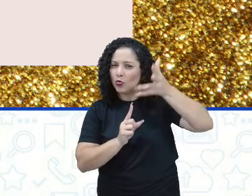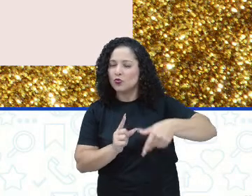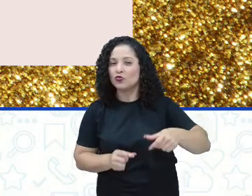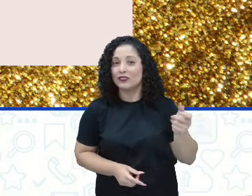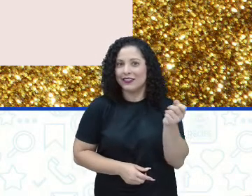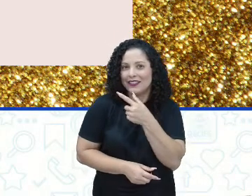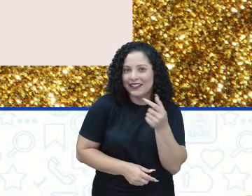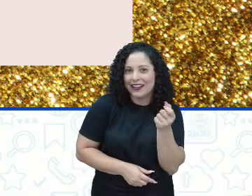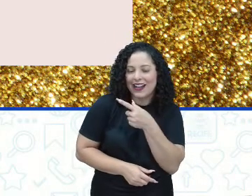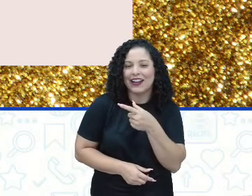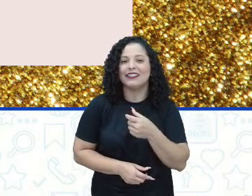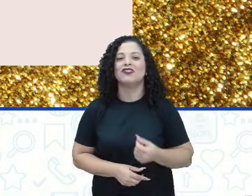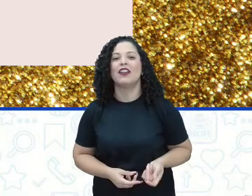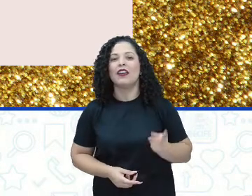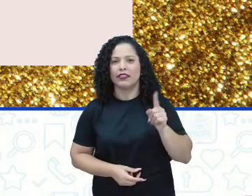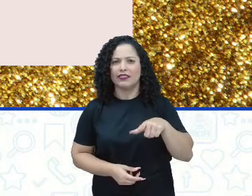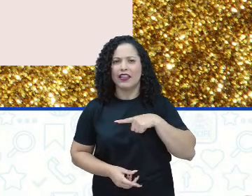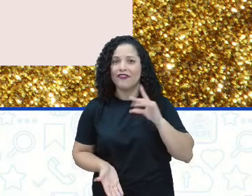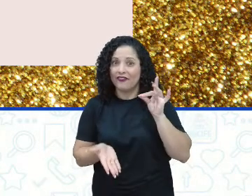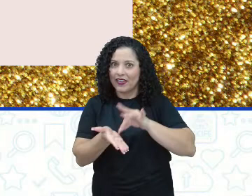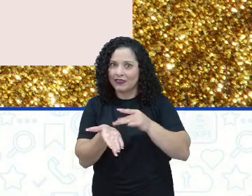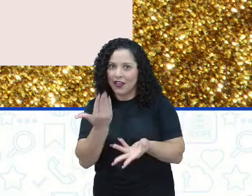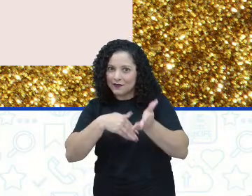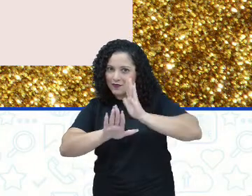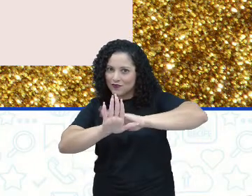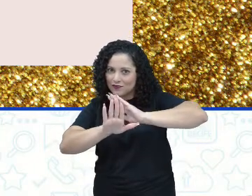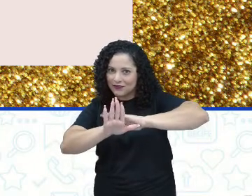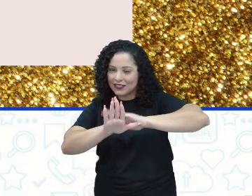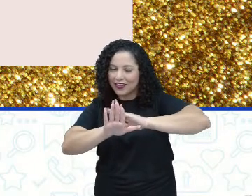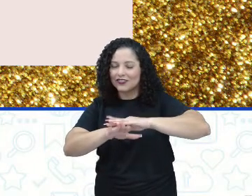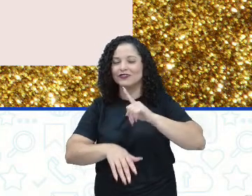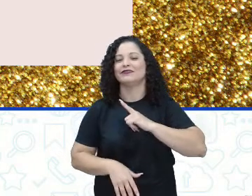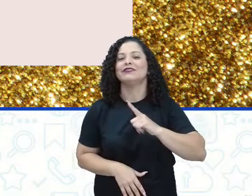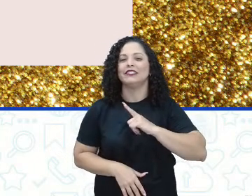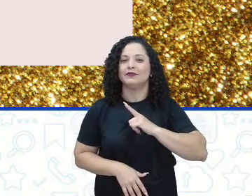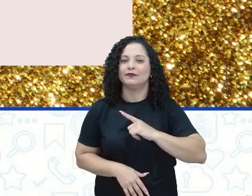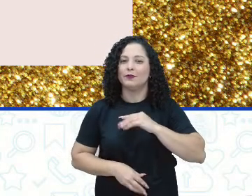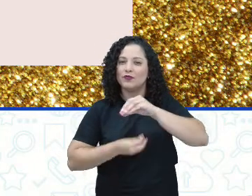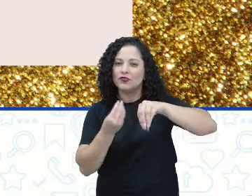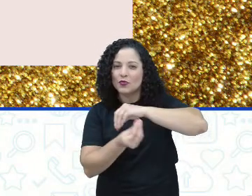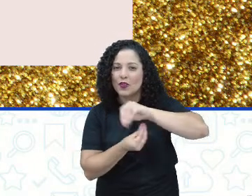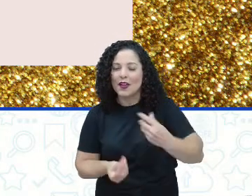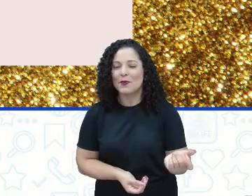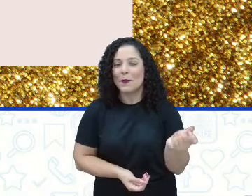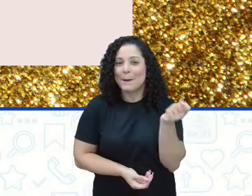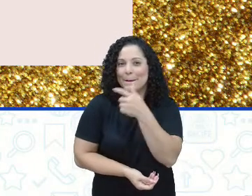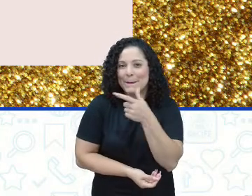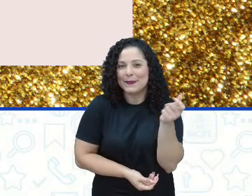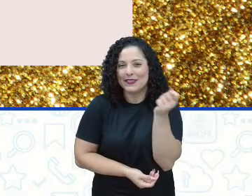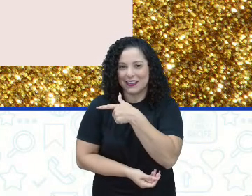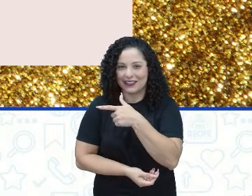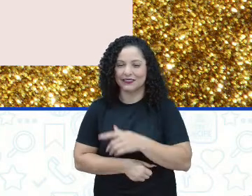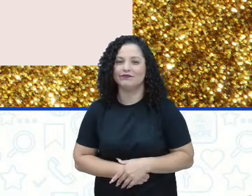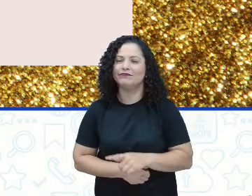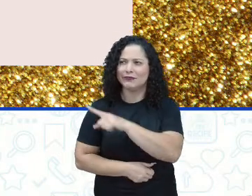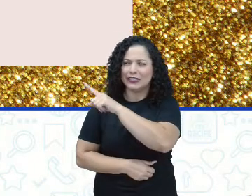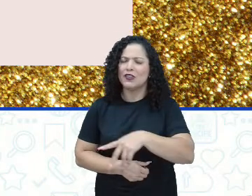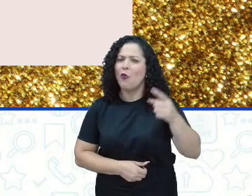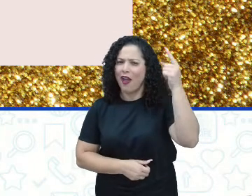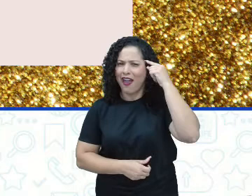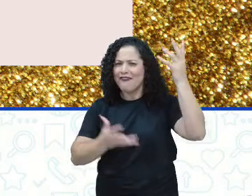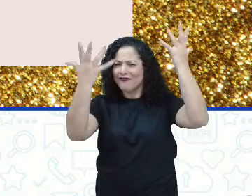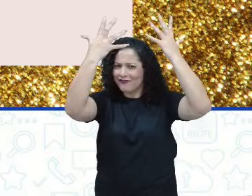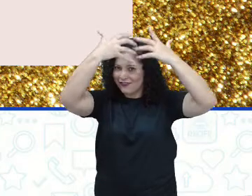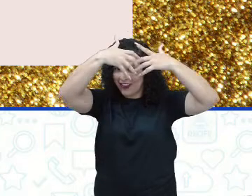verdades que são ditas em formas de piada, não é mesmo, professora Carol? Isso aí é uma ótima reflexão, viu?